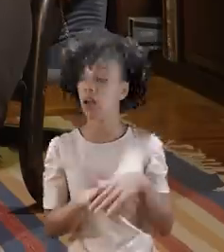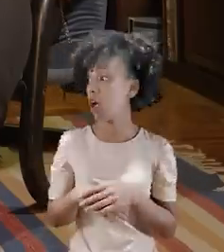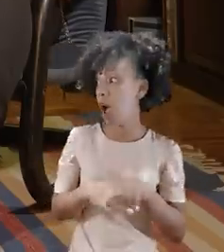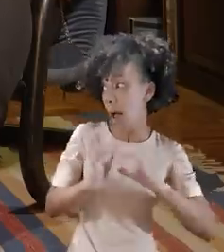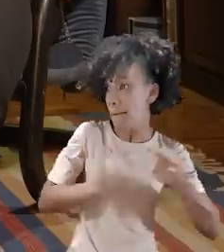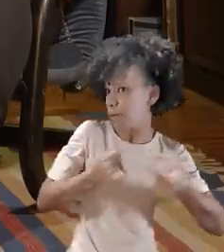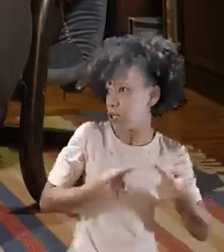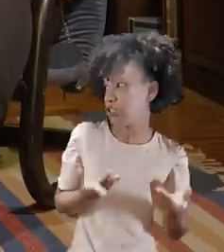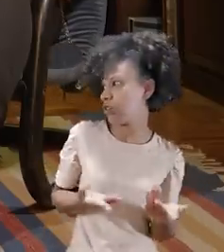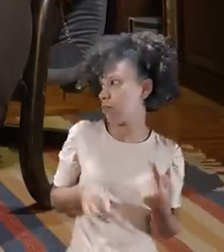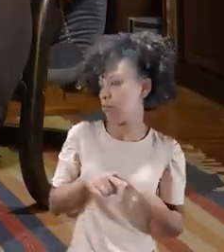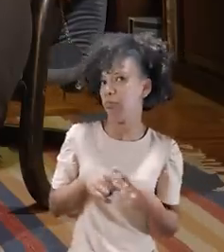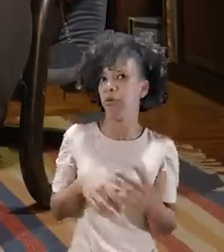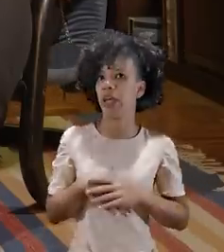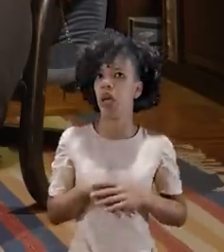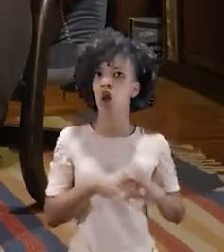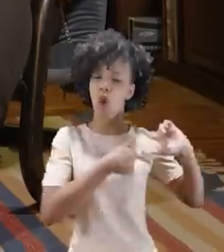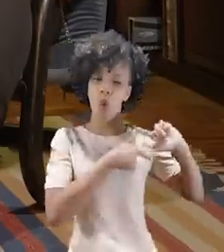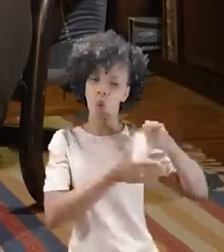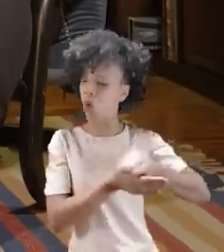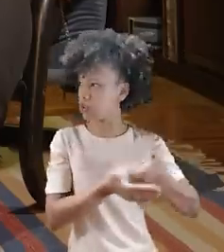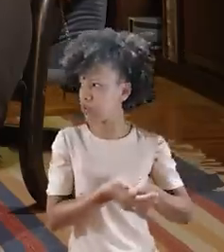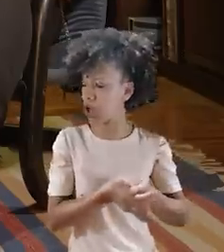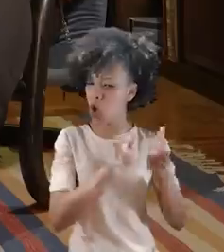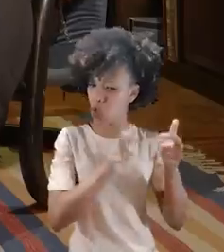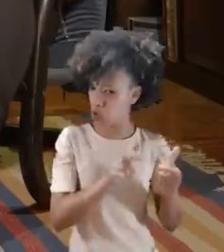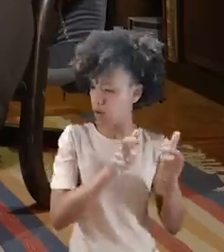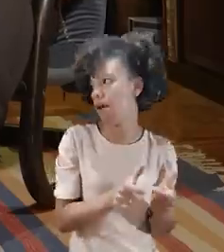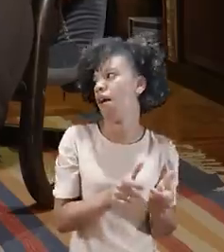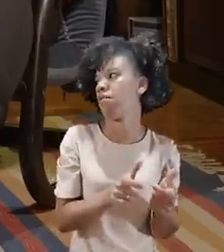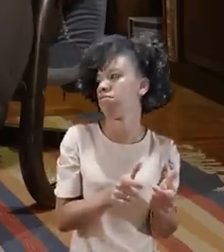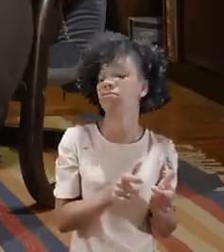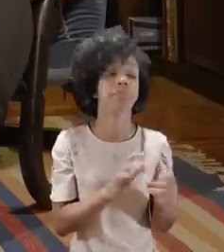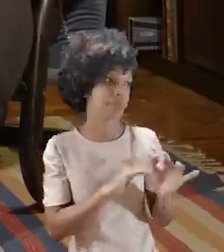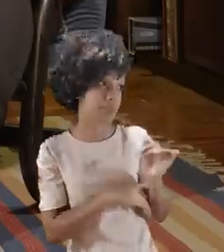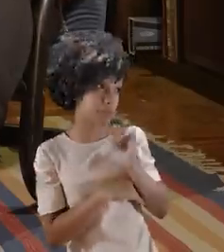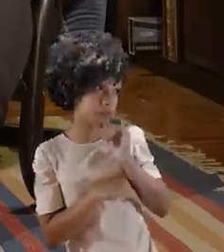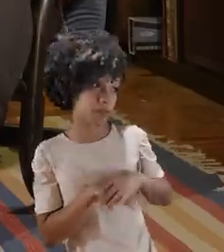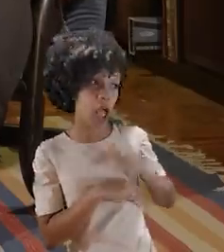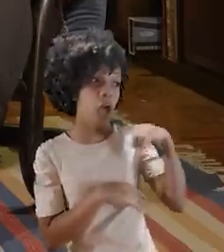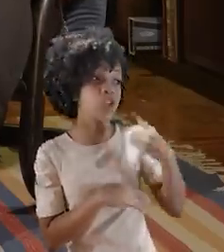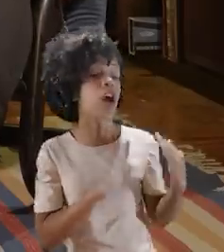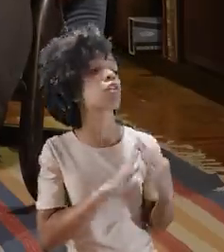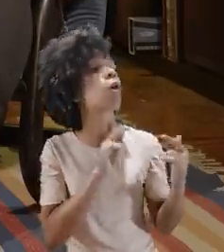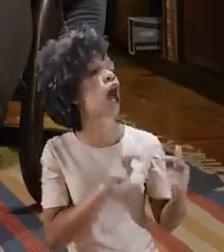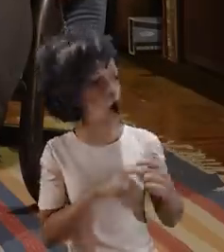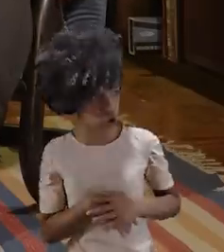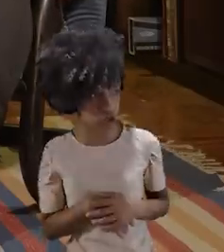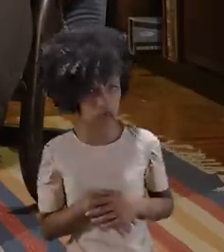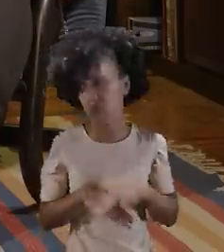ficar essa política de algum gente fica assim o conservadorismo ele está no lugar onde cara onde com advogado mora